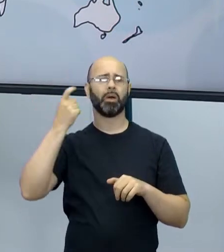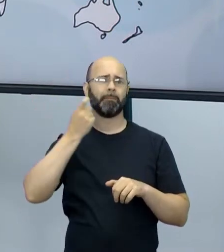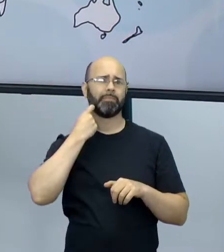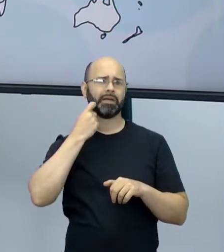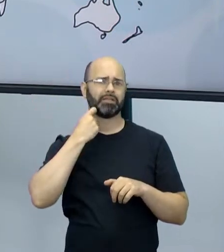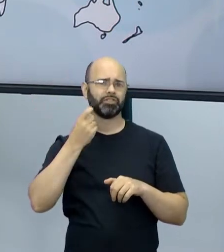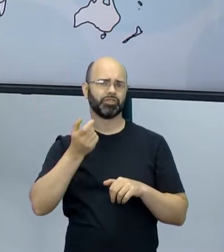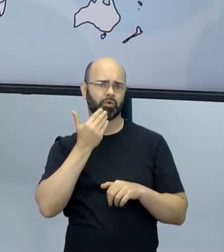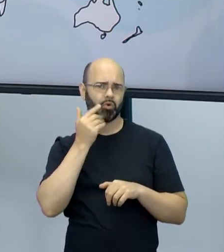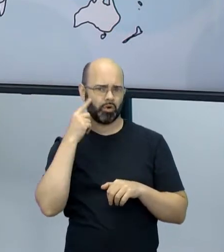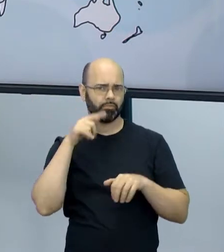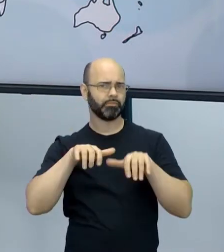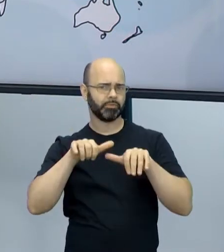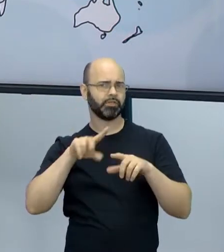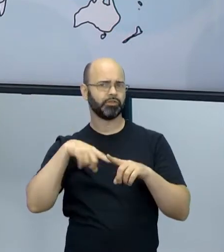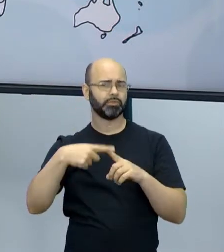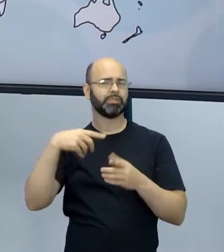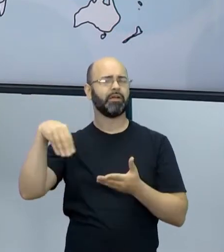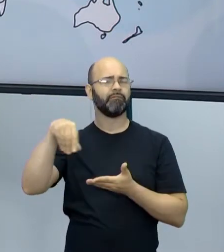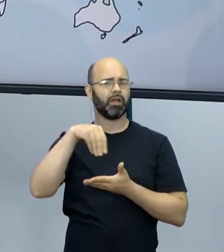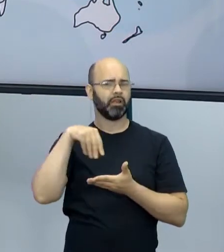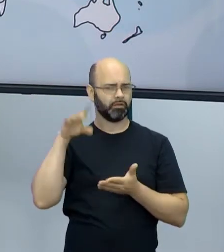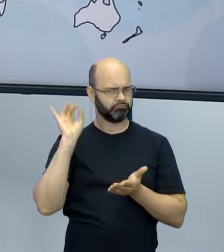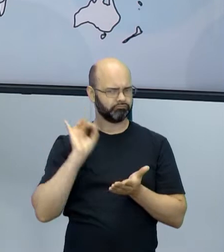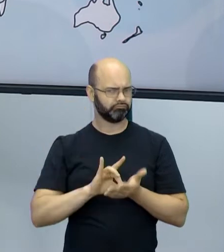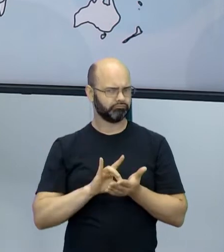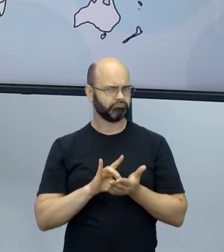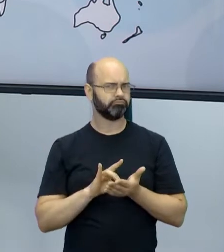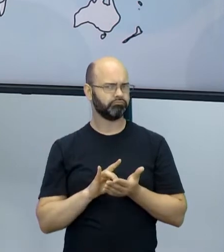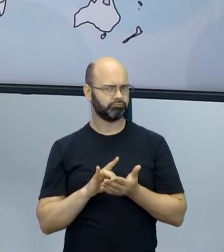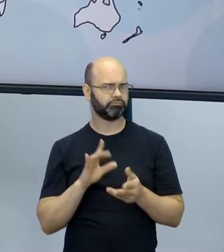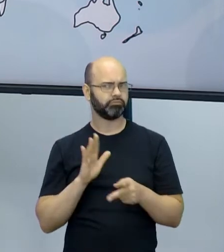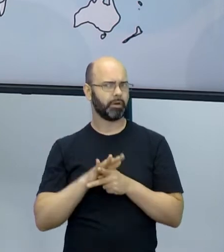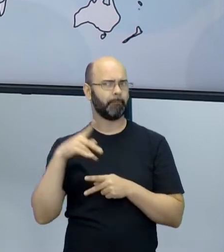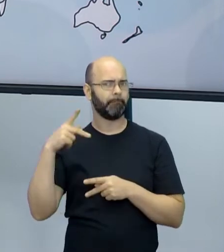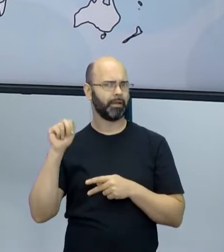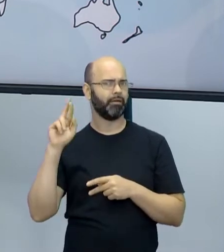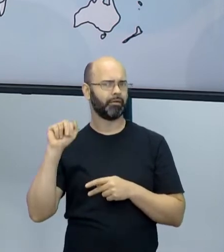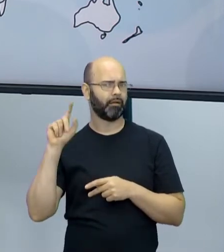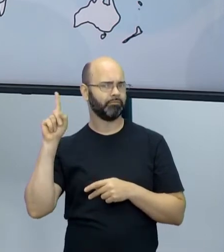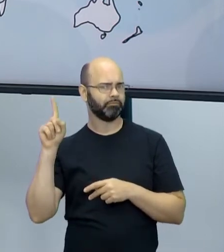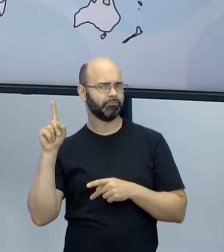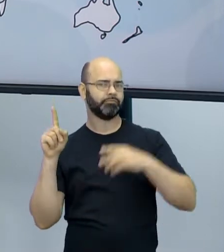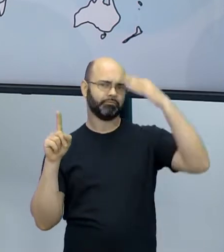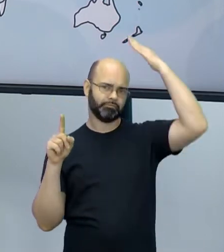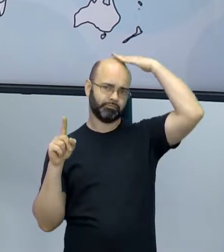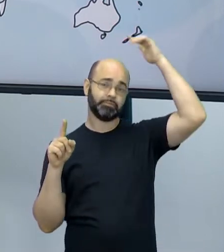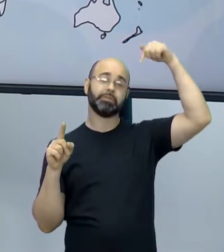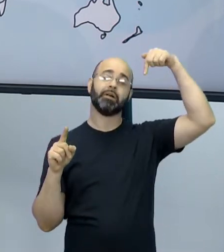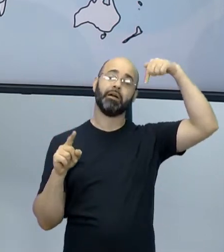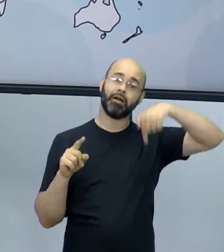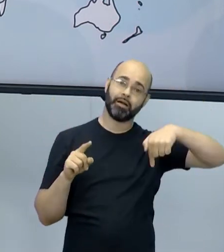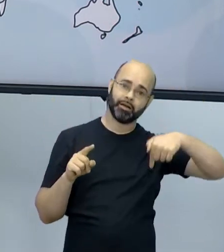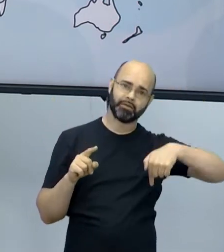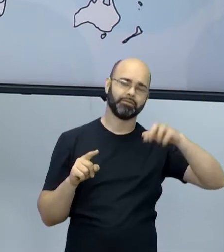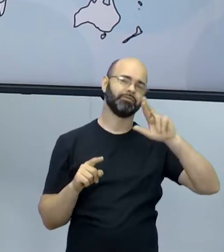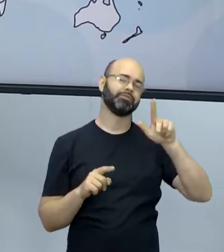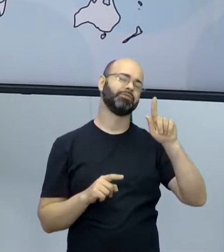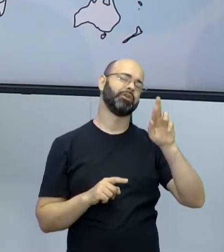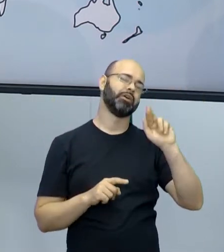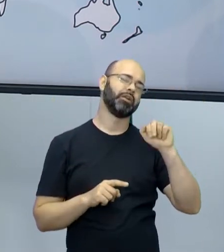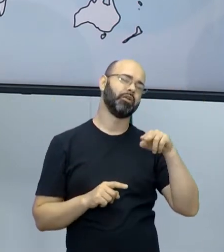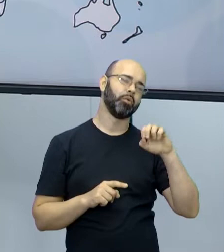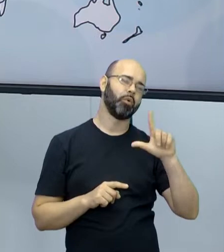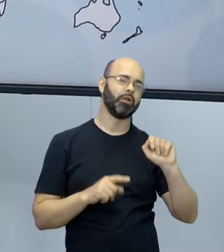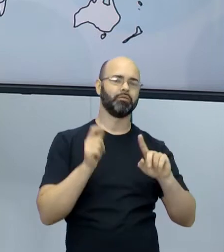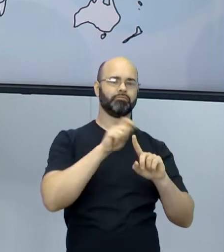disso? Peixe, farinha. É verdade, o açaí no Pará. Aqui em São Paulo, nossa, eu adoro com granola, com